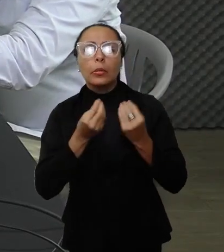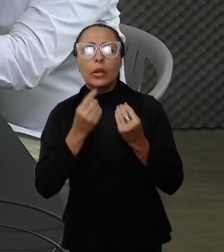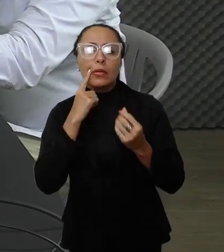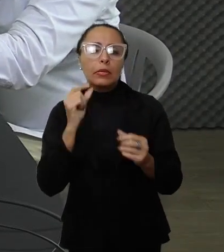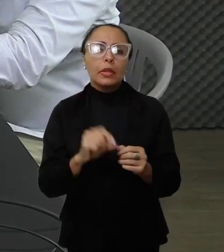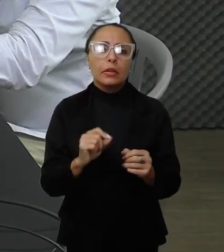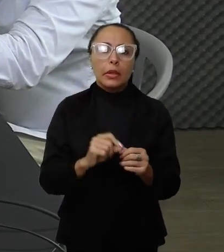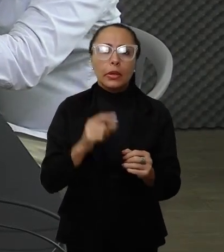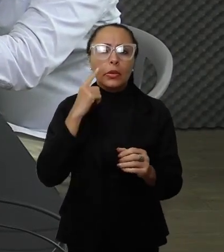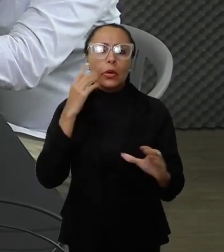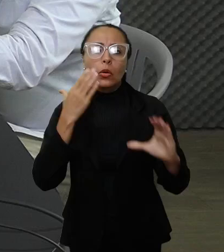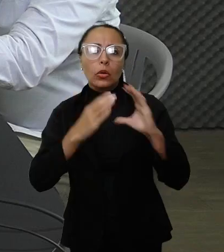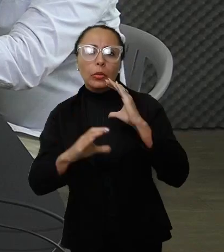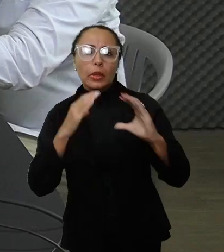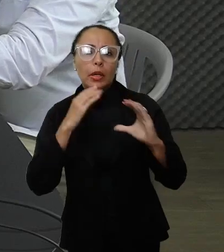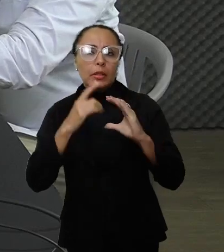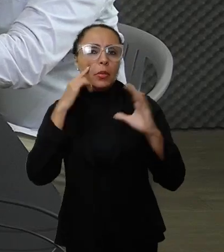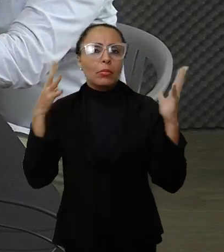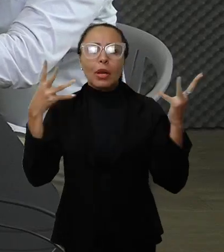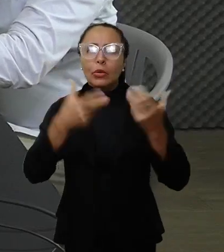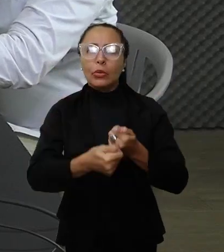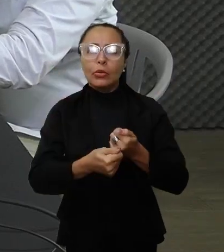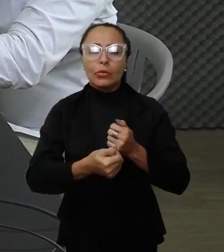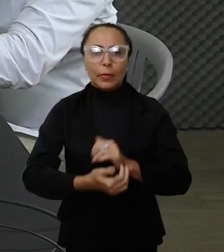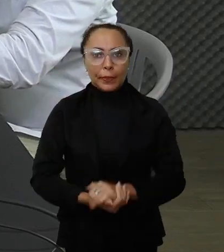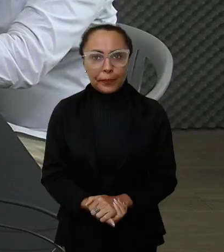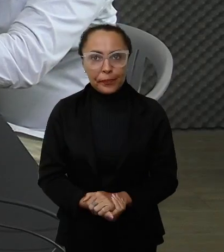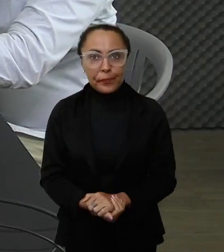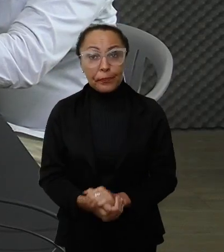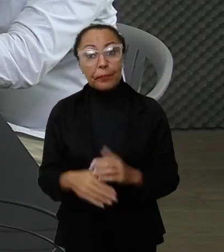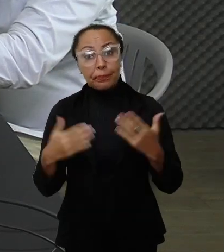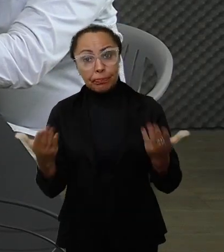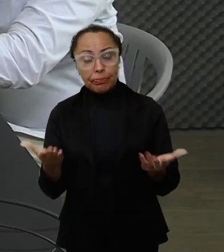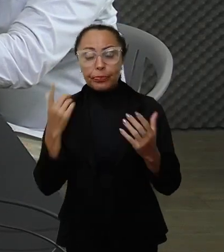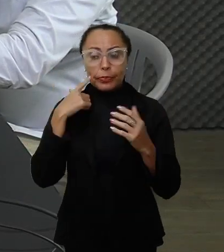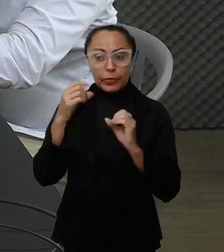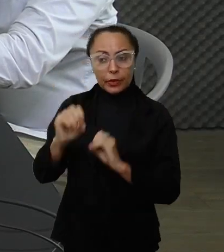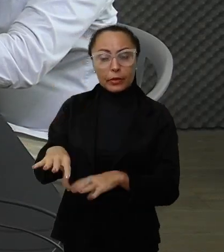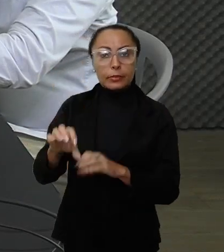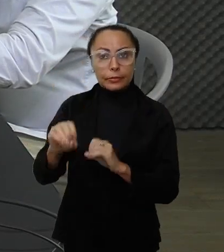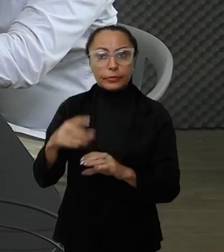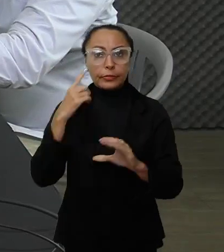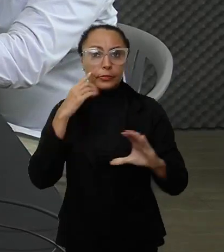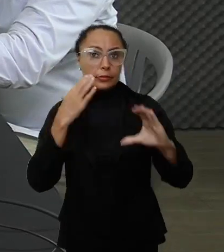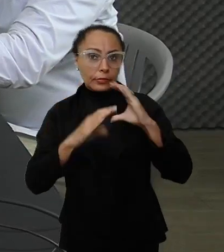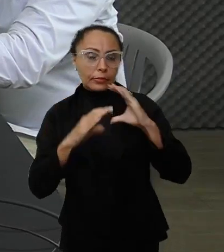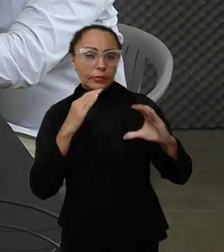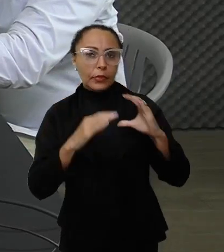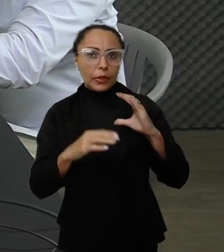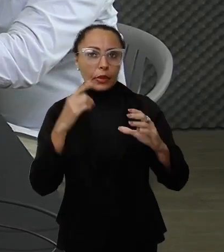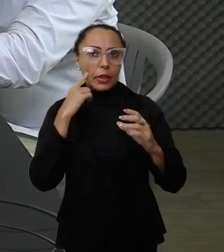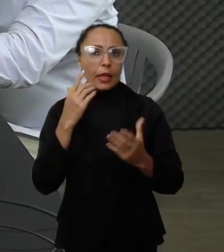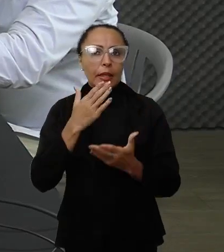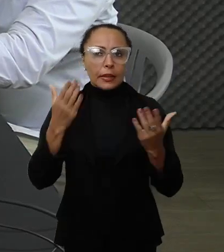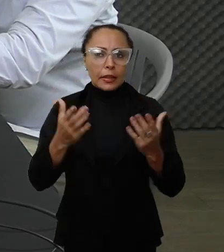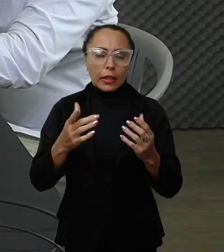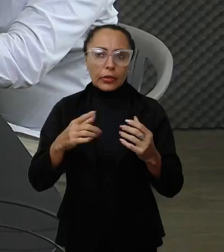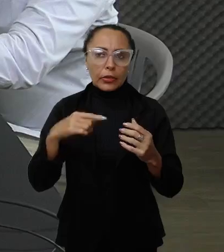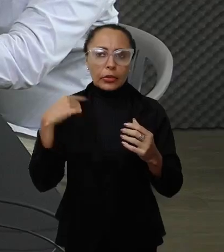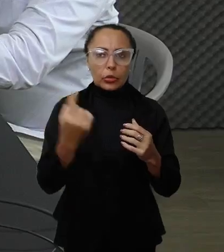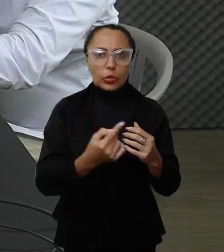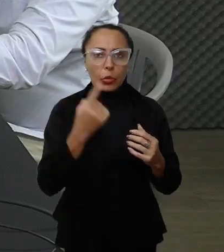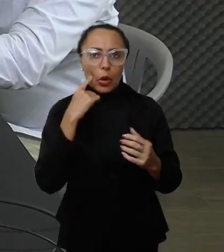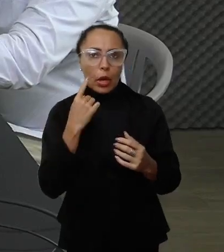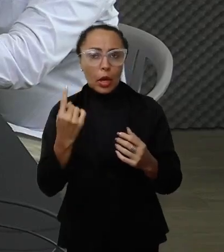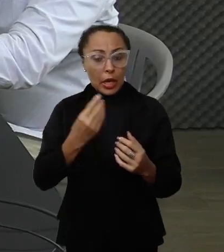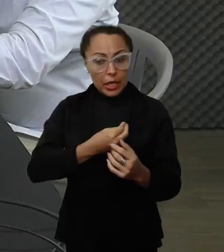fazer comunicação para todo mundo? A educação e a comunicação, elas se retroalimentam. Uma existe